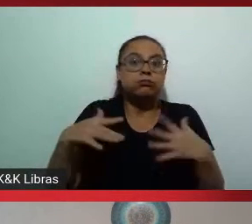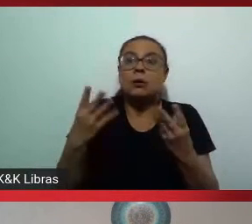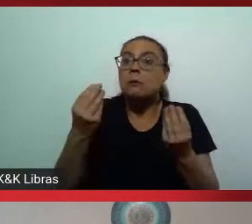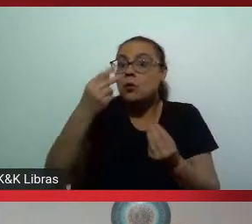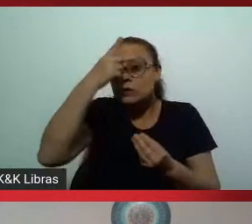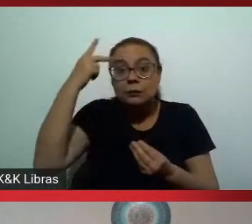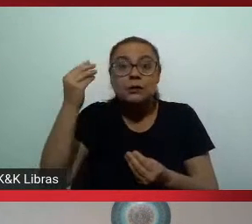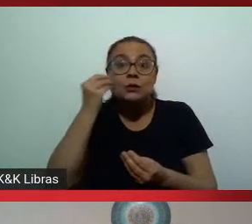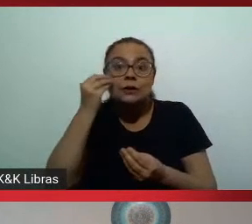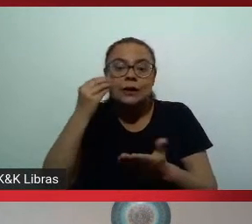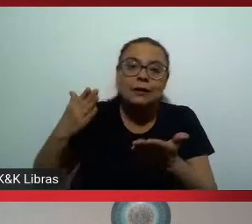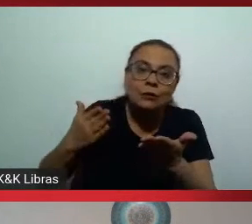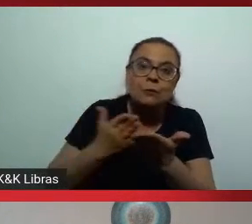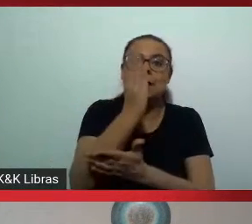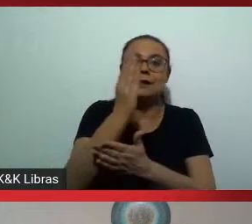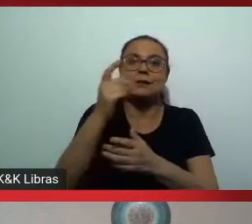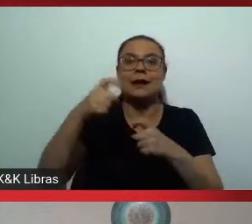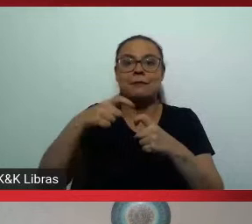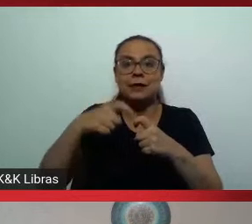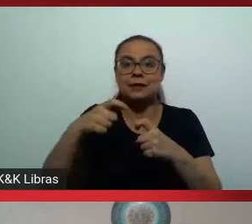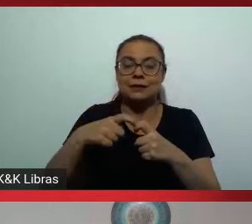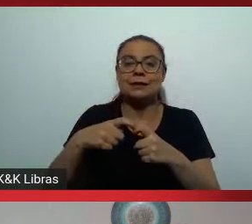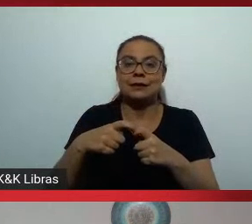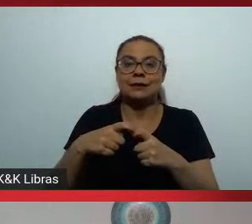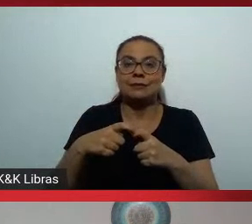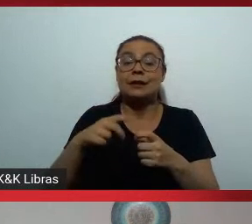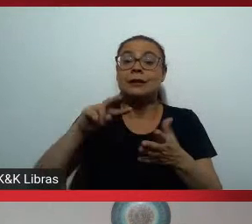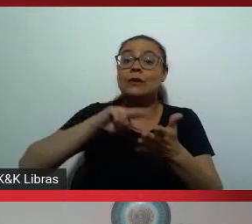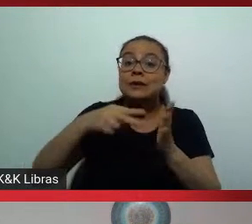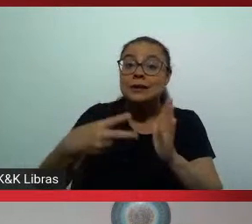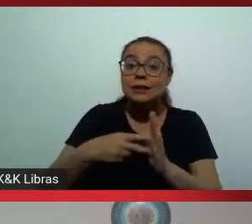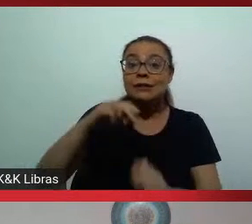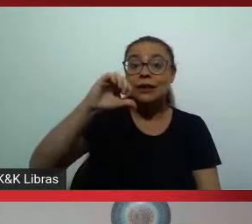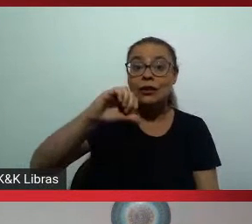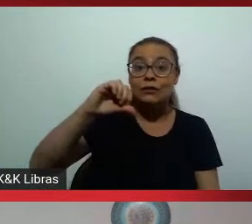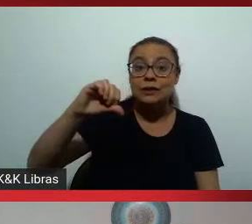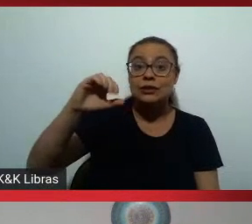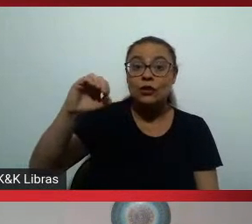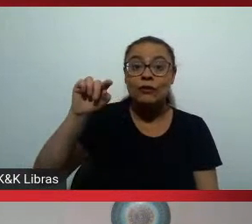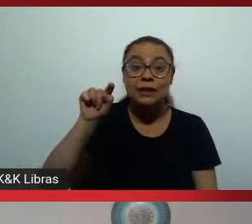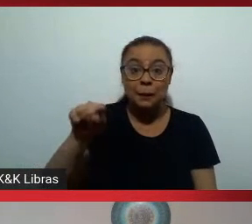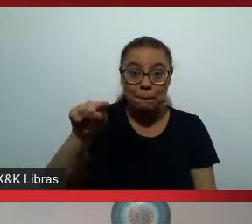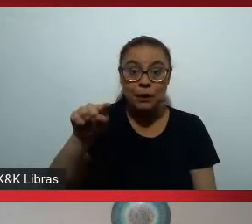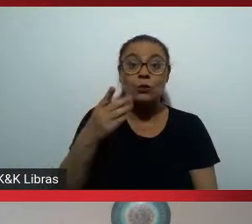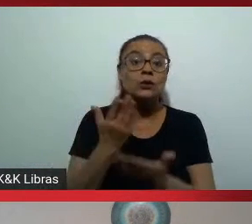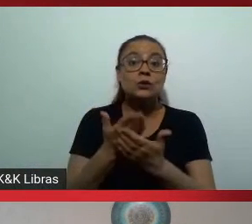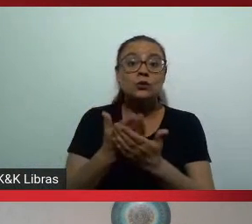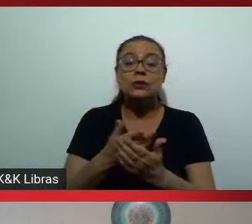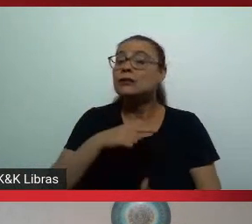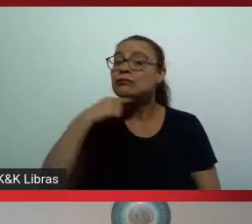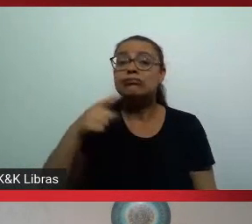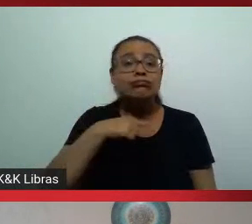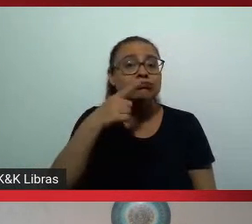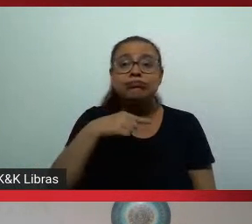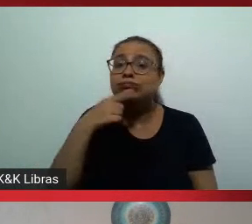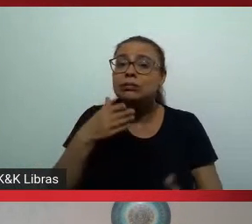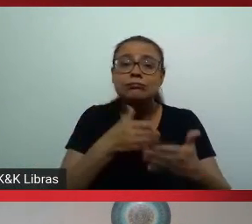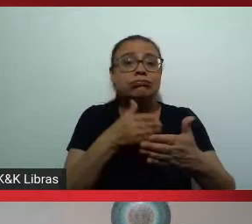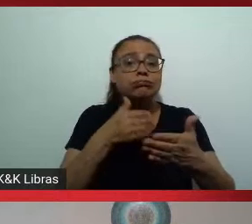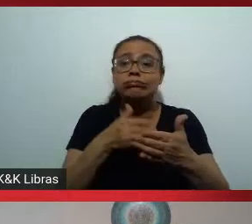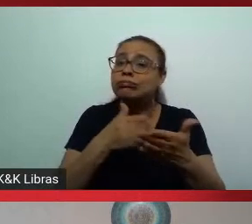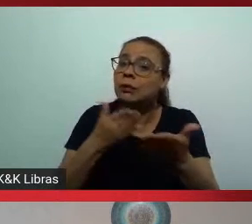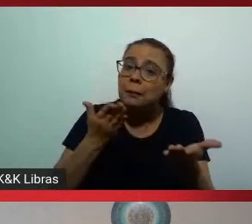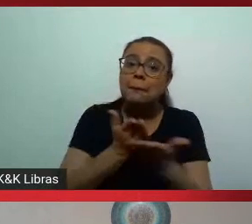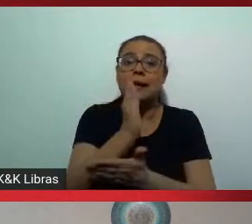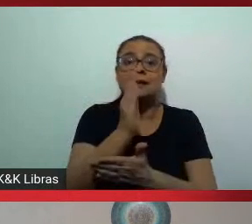para 45 mil vagas terminado o processo seletivo o nós temos é uma população de 990 mil estudantes